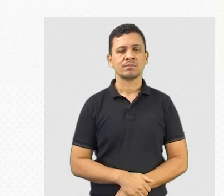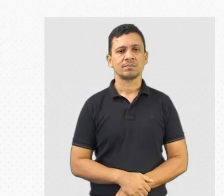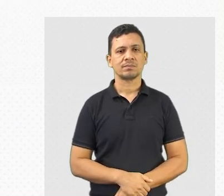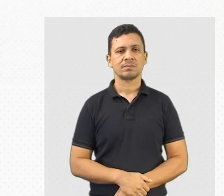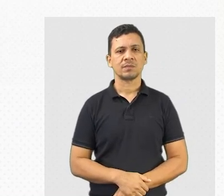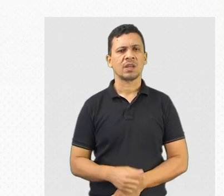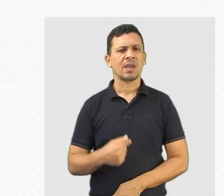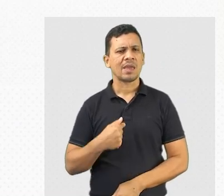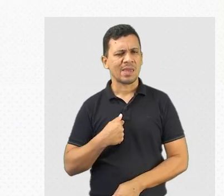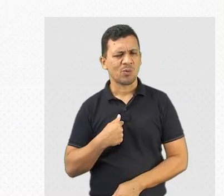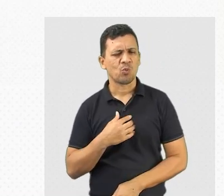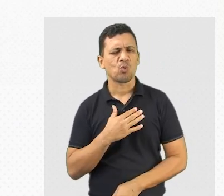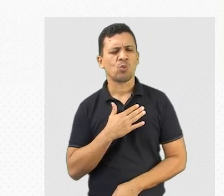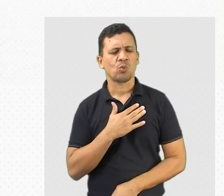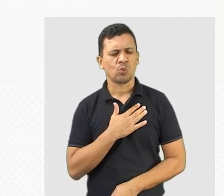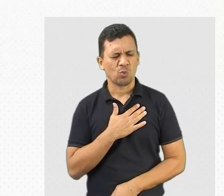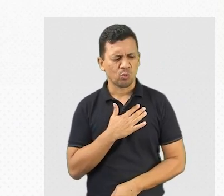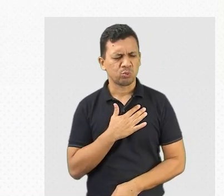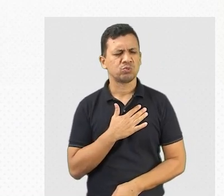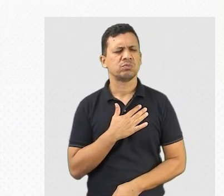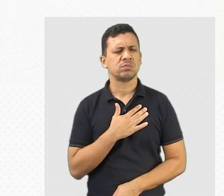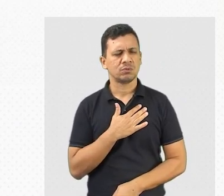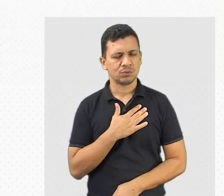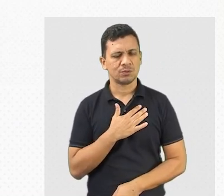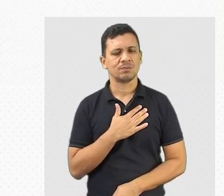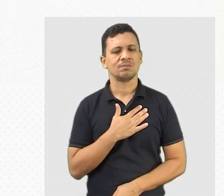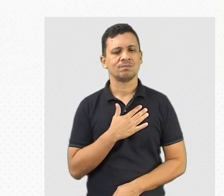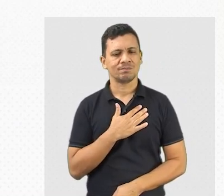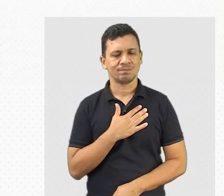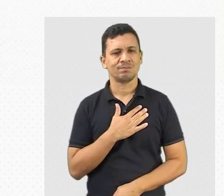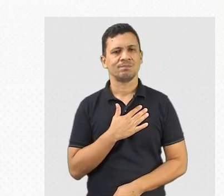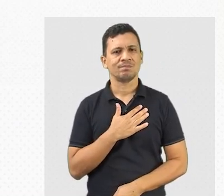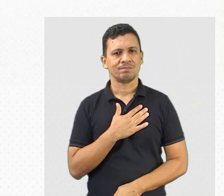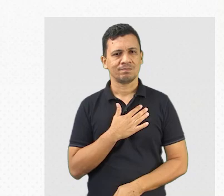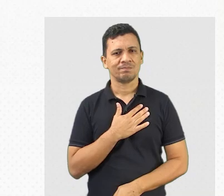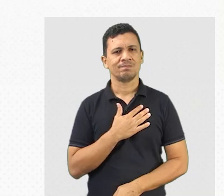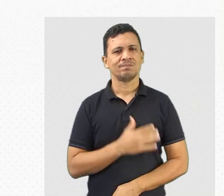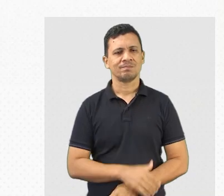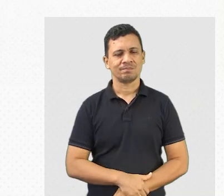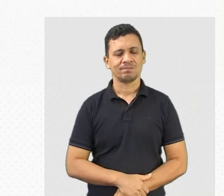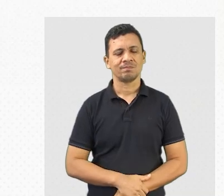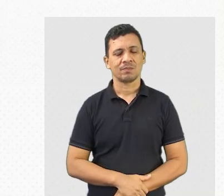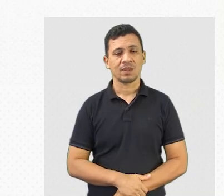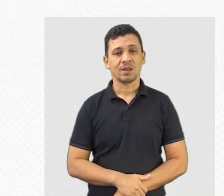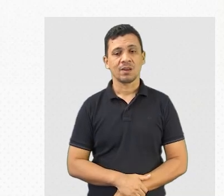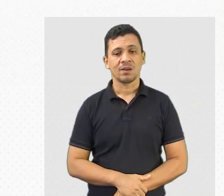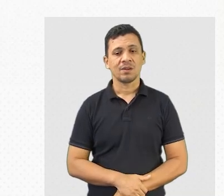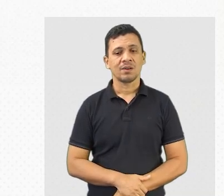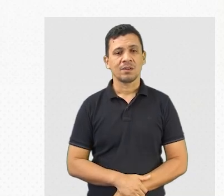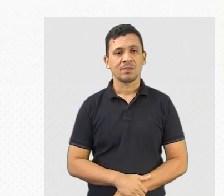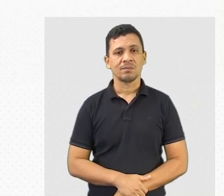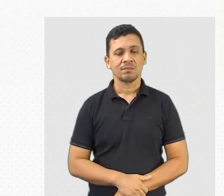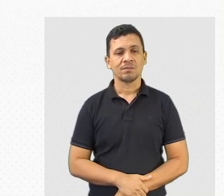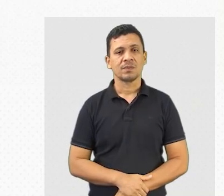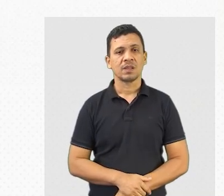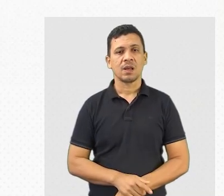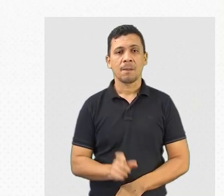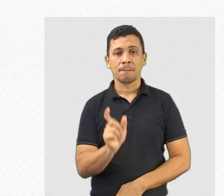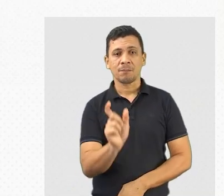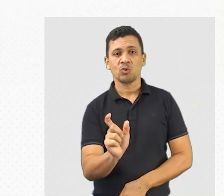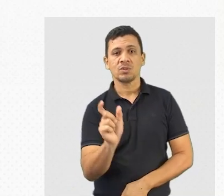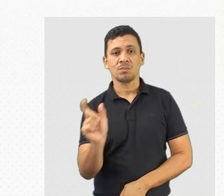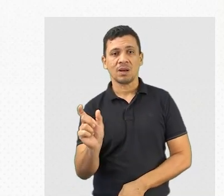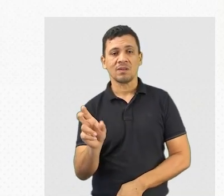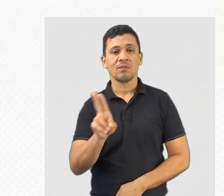much. Eu gosto muito. Eu gosto bastante. O very much são duas